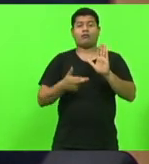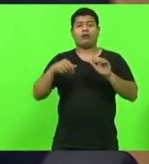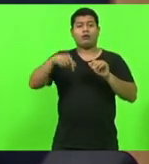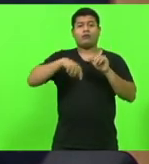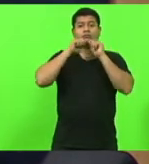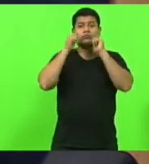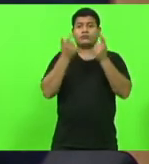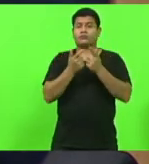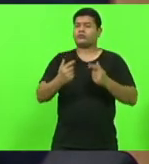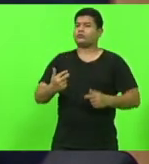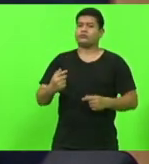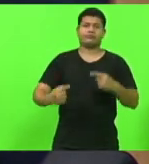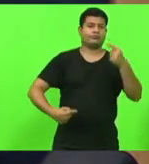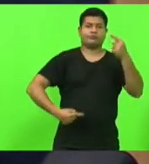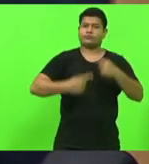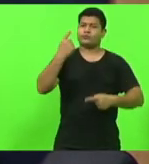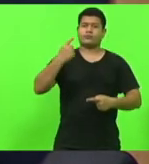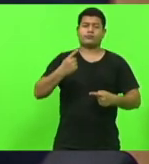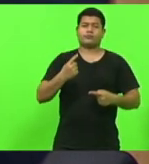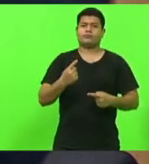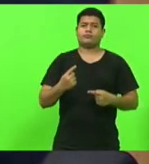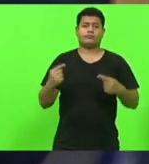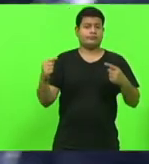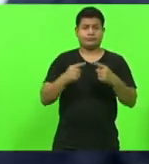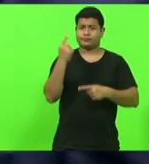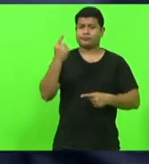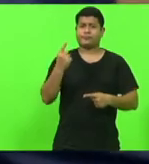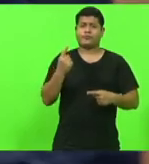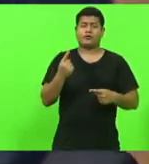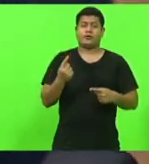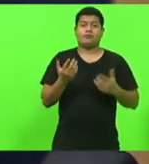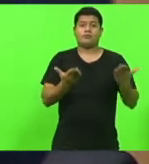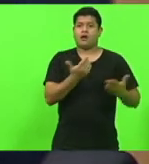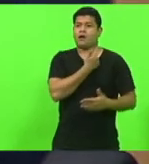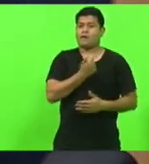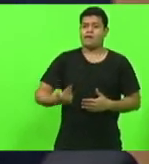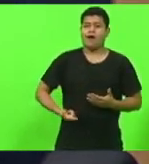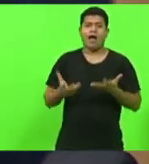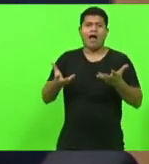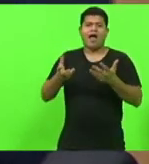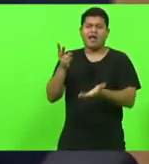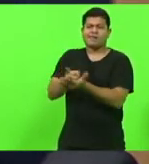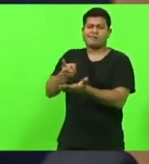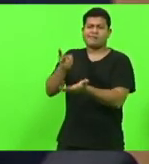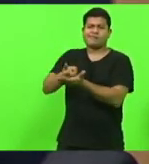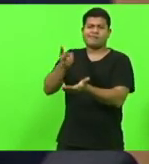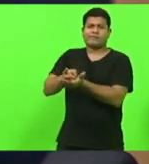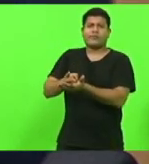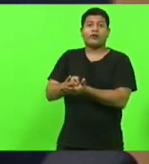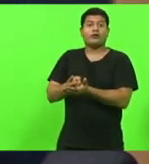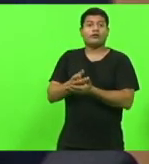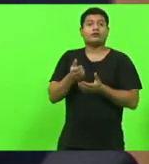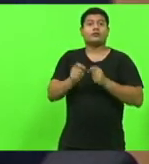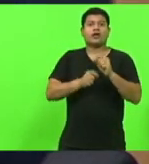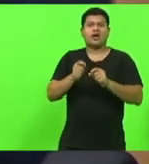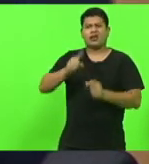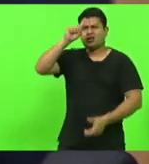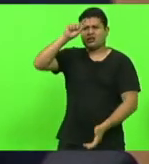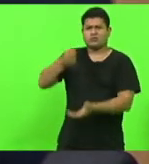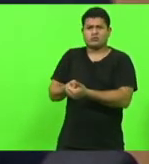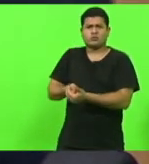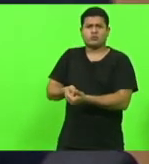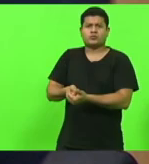tem cabimento, mas o governo quer insistir, o governo quer impor, porque tem a maioria.